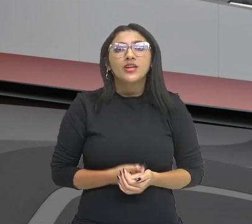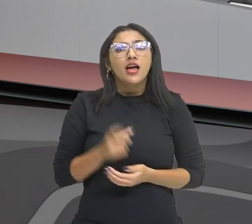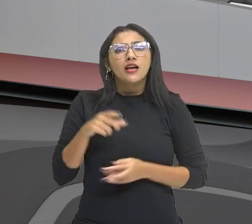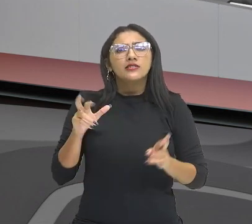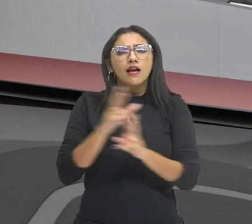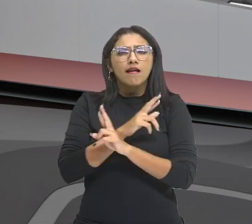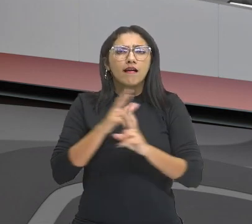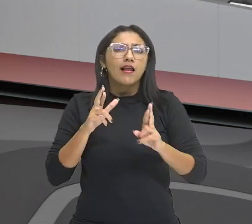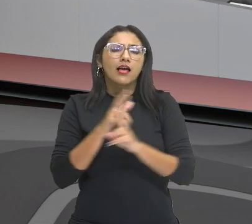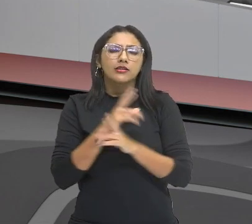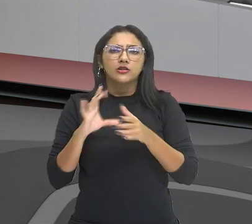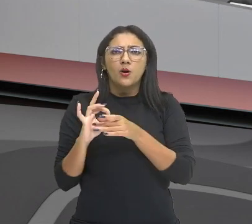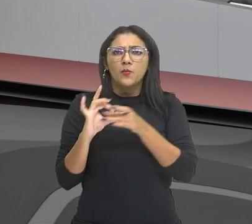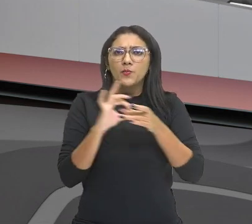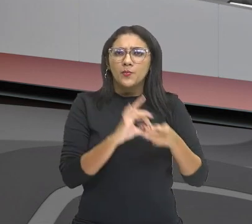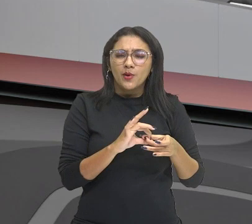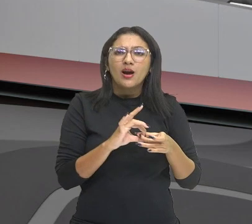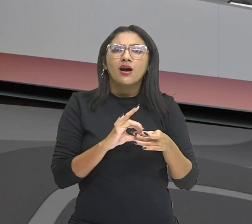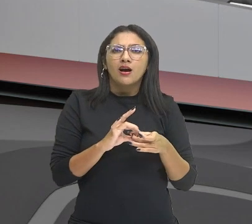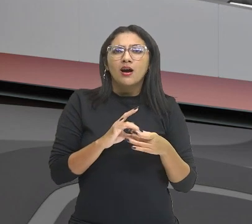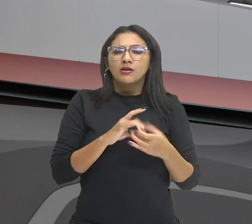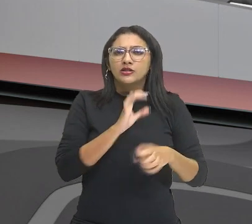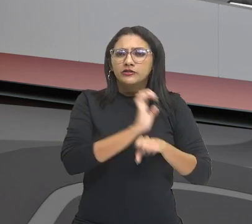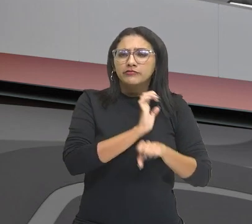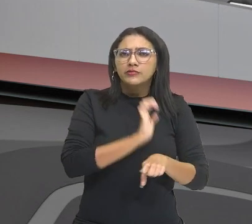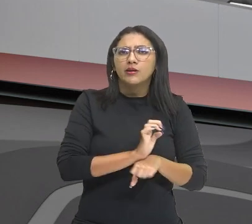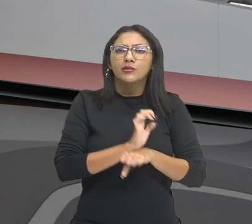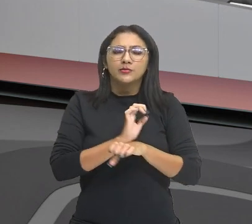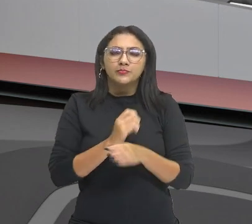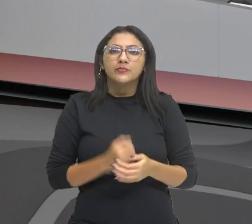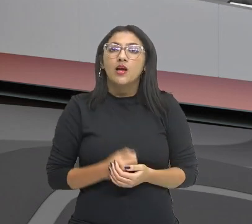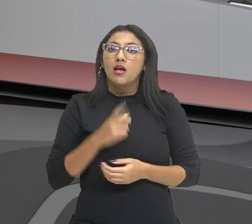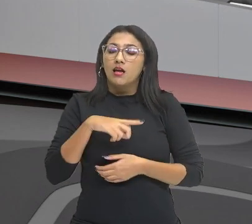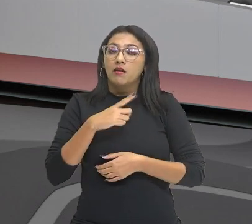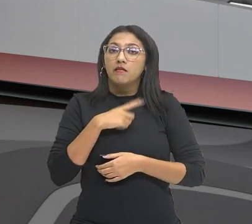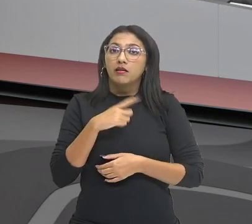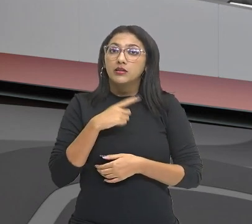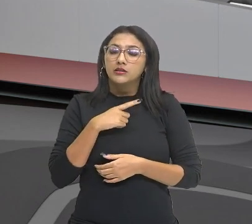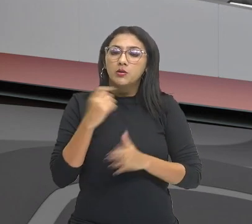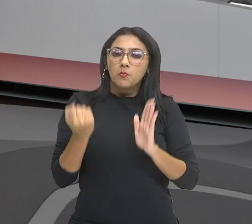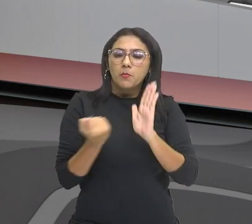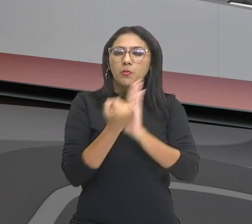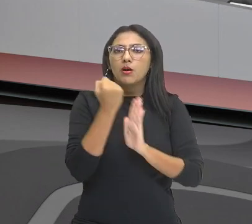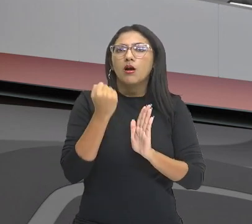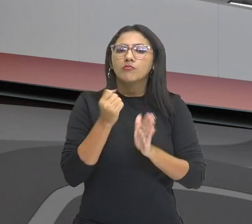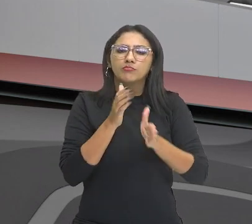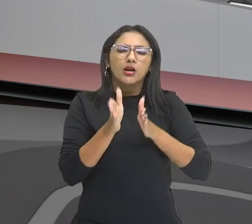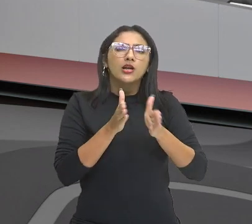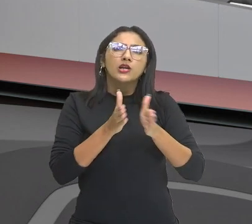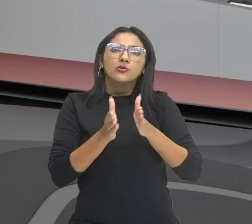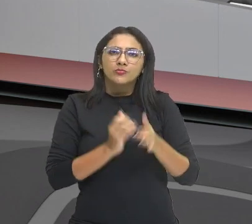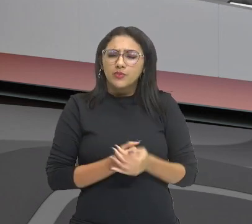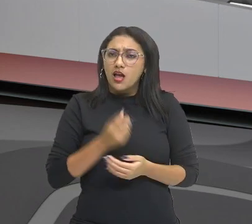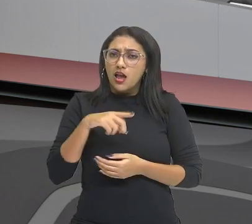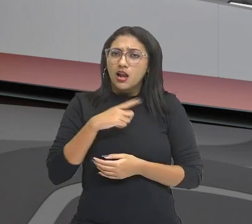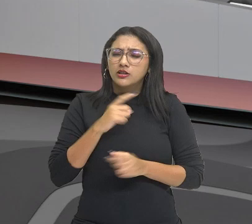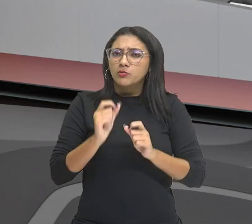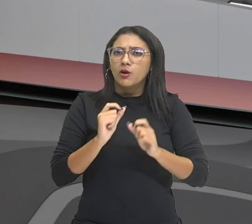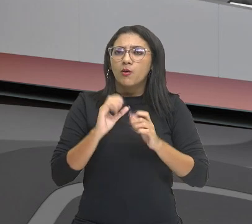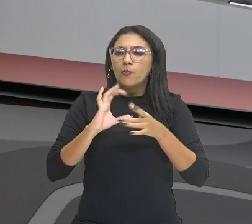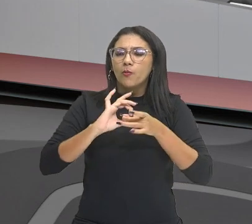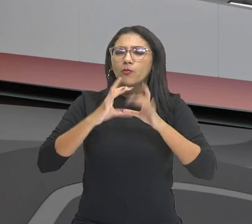relações de equilíbrio e força entre os Estados nacionais, elas marcam uma determinada época, porque elas são fruto de um